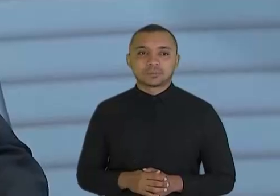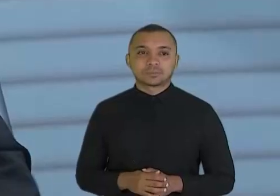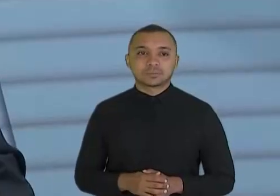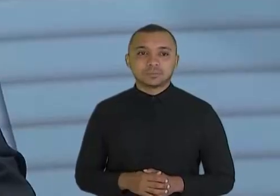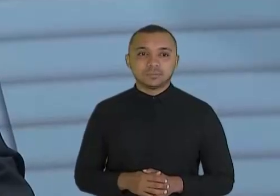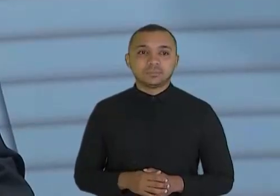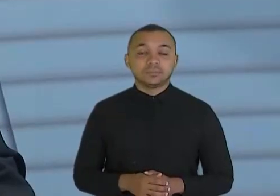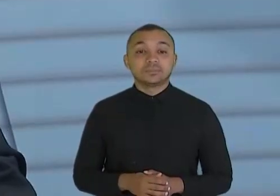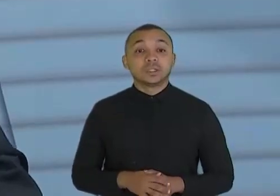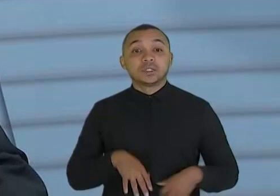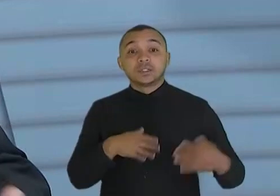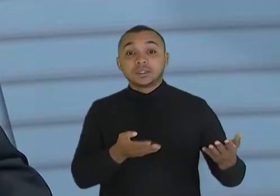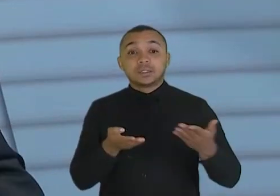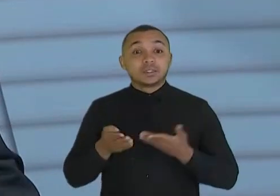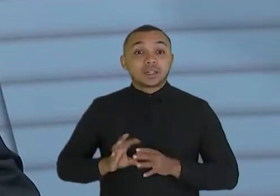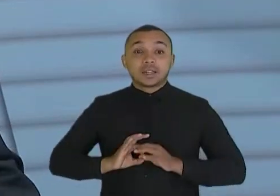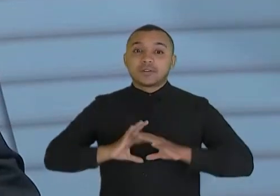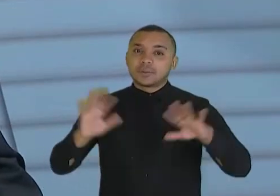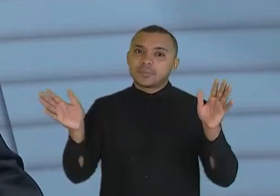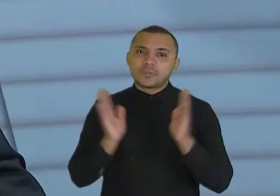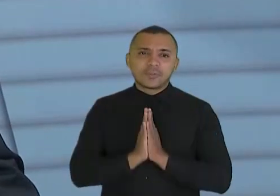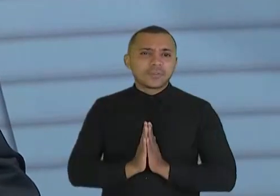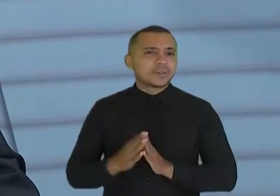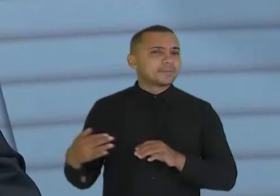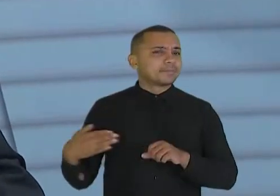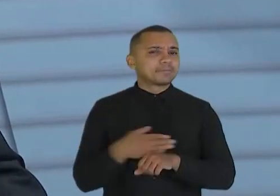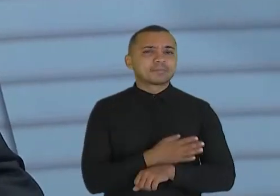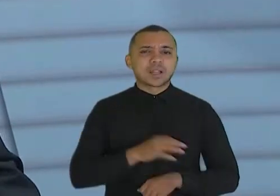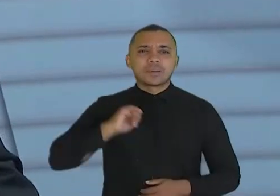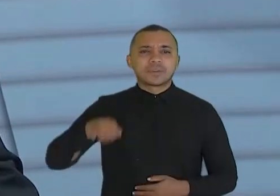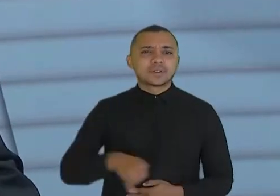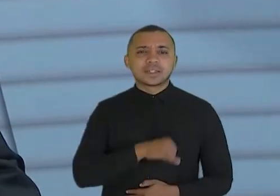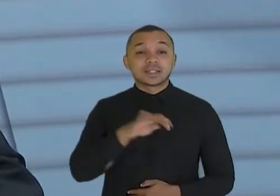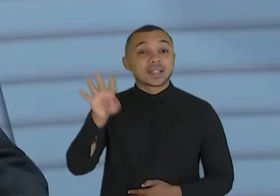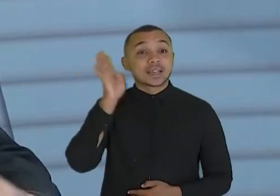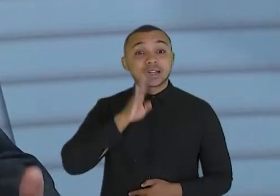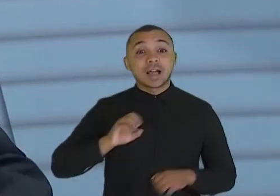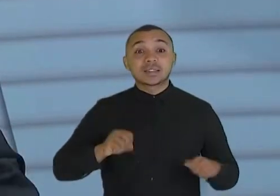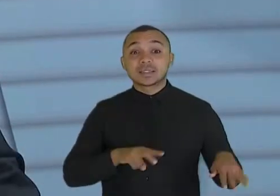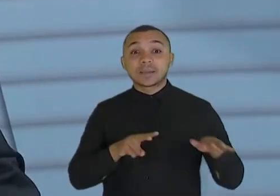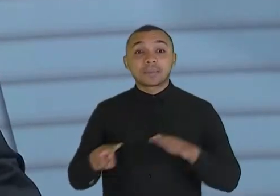O convite está aberto, por favor, vão. Aproveitem, é uma semana riquíssima,